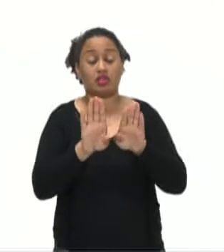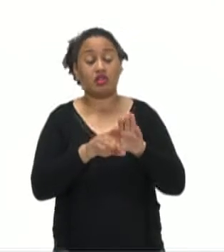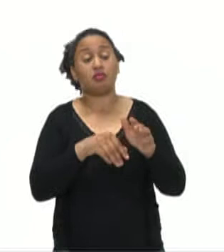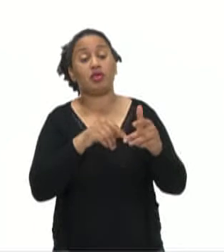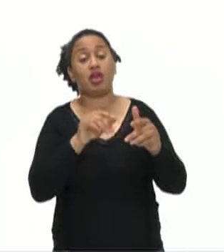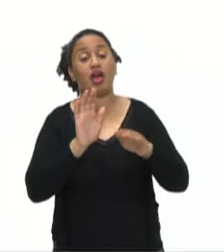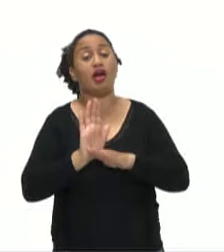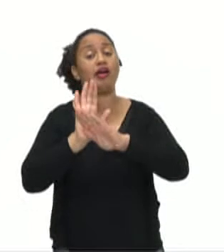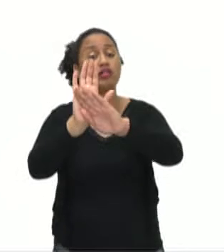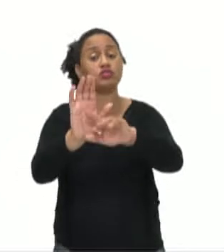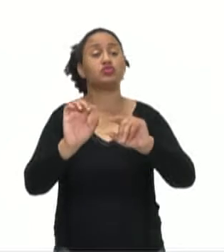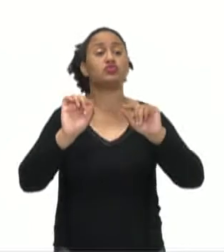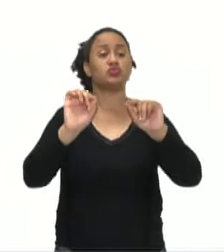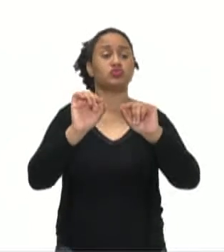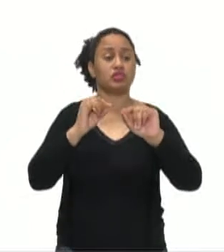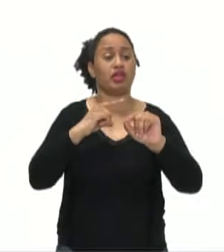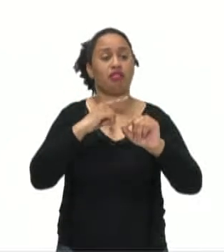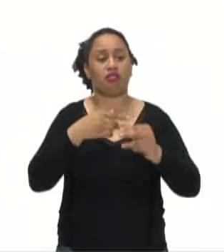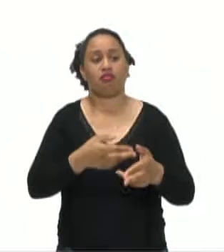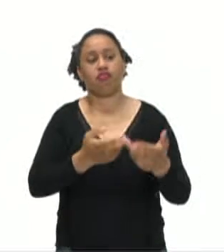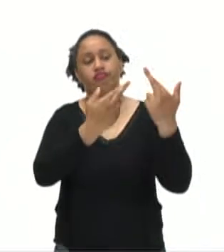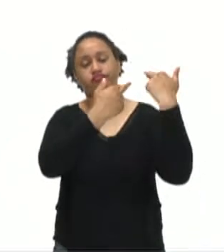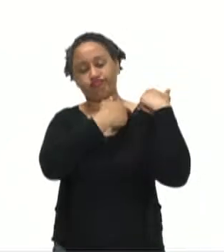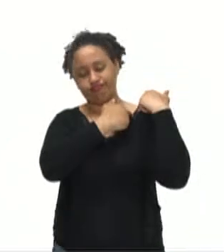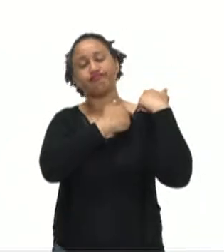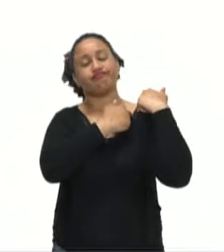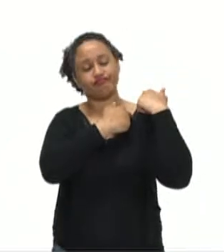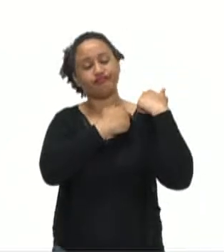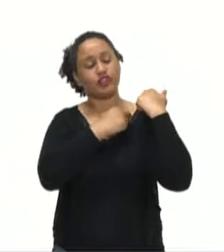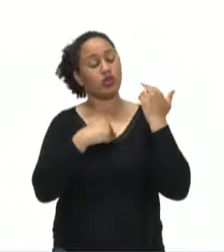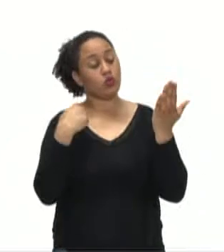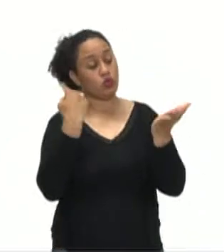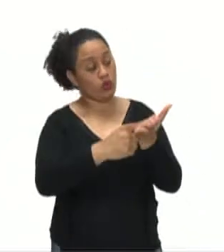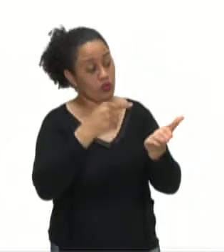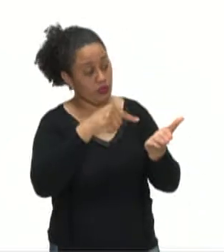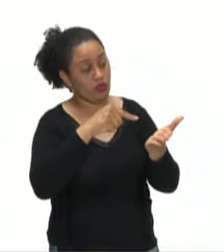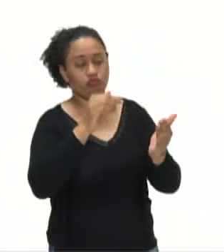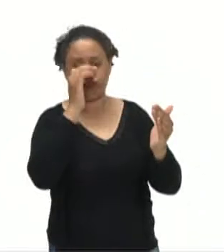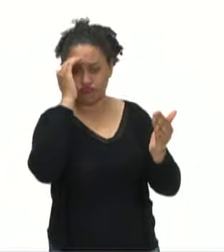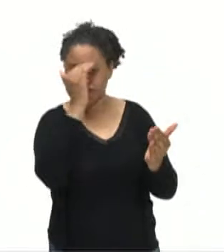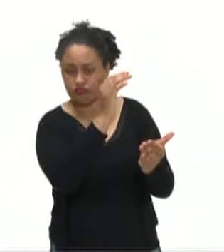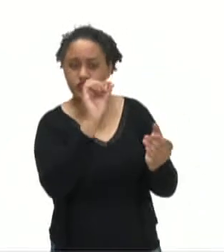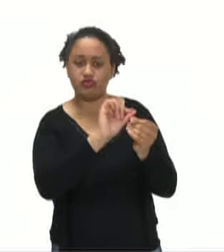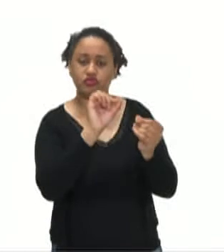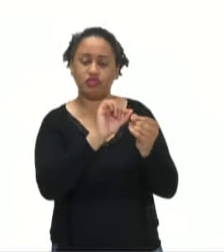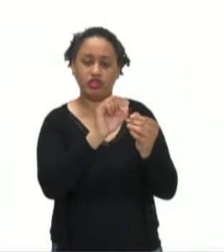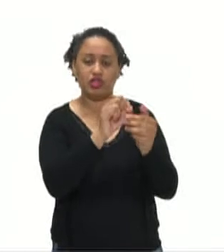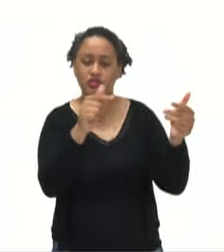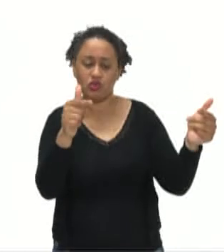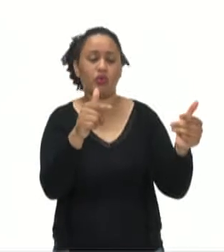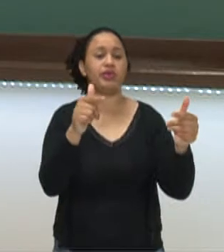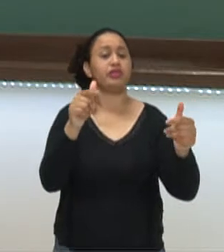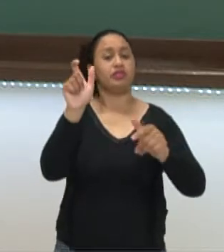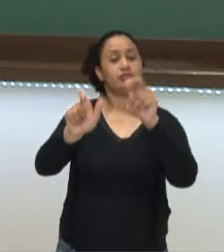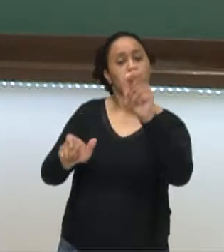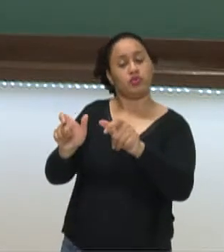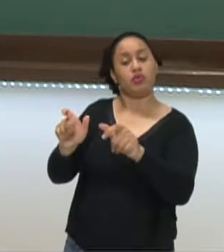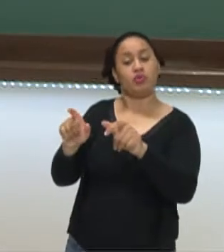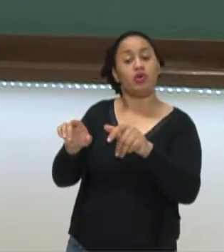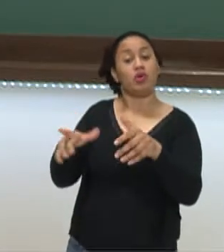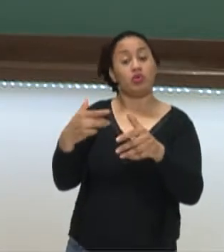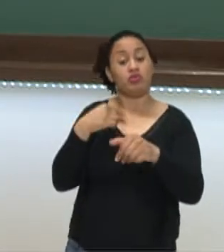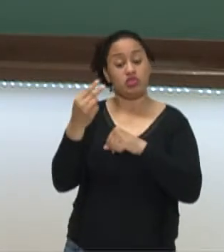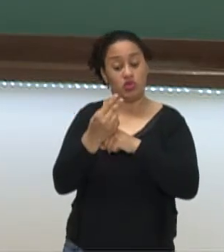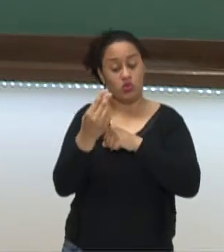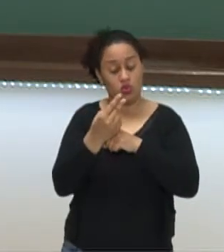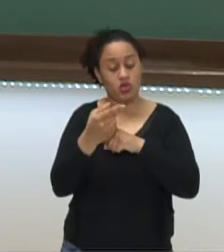ajuda a desenvolver responsabilidade e ainda a honrar os compromissos com as atividades e com as pessoas. Quando você cuida bem do